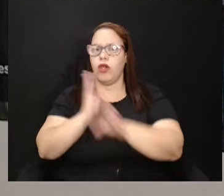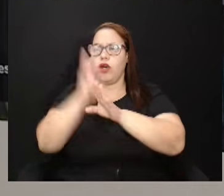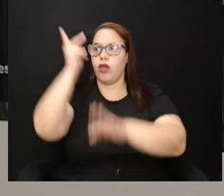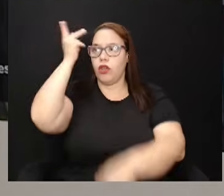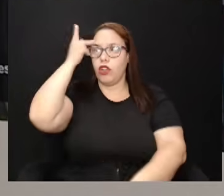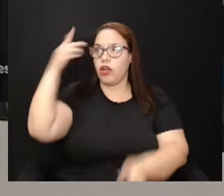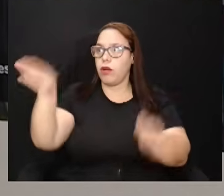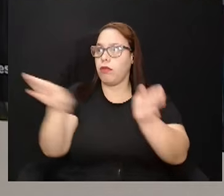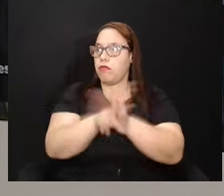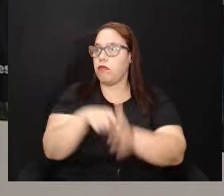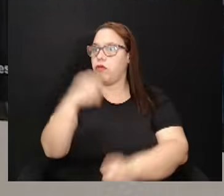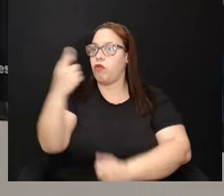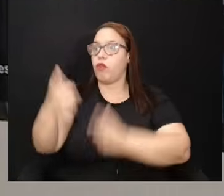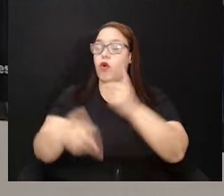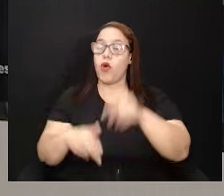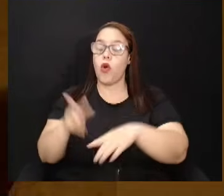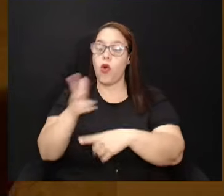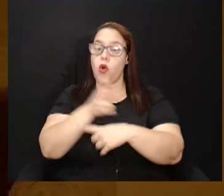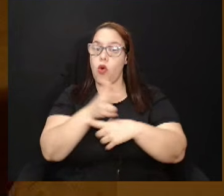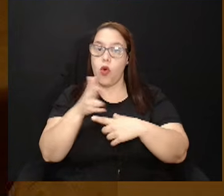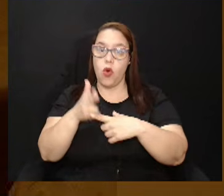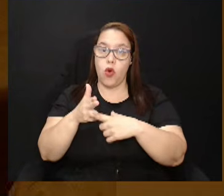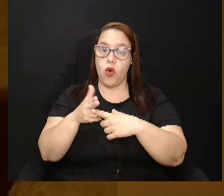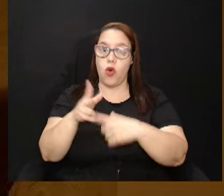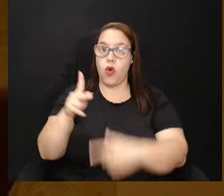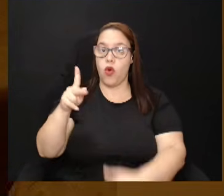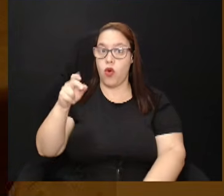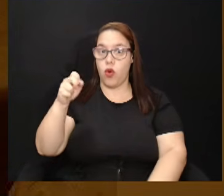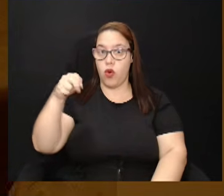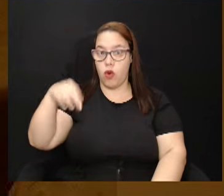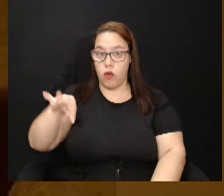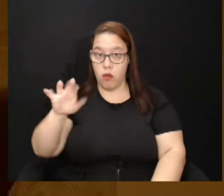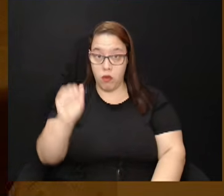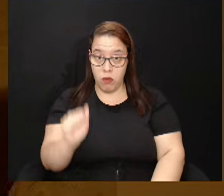algumas novelas, ponta. Dali a pouquinho,